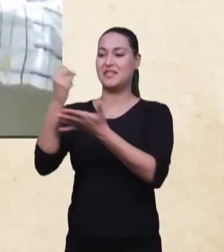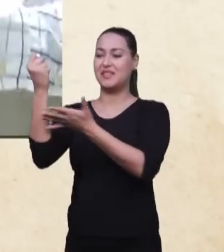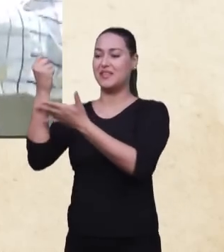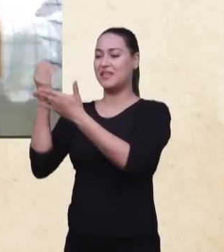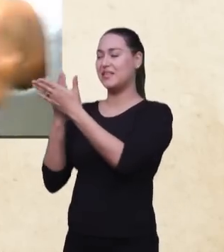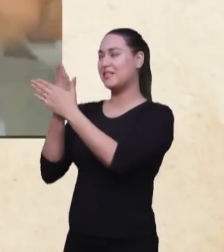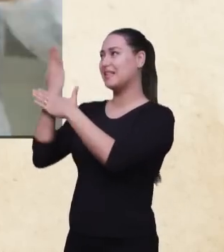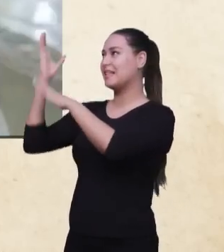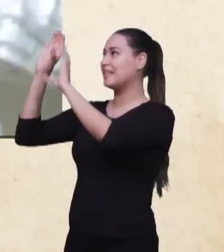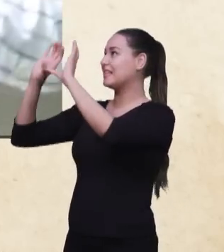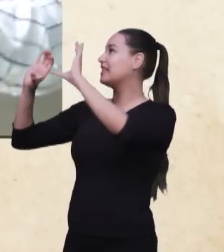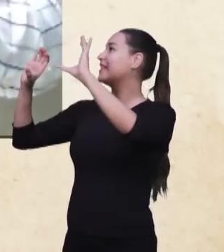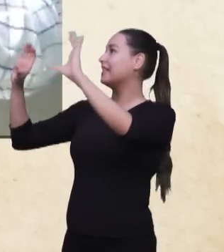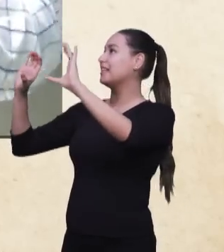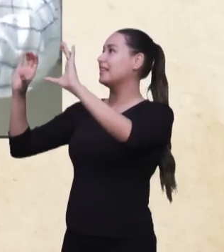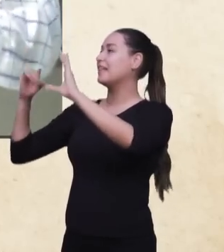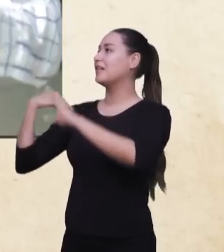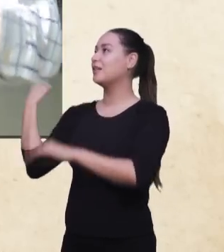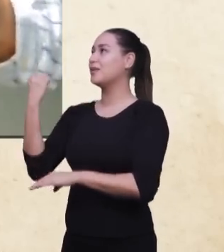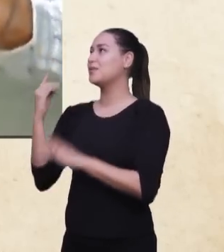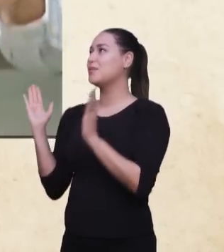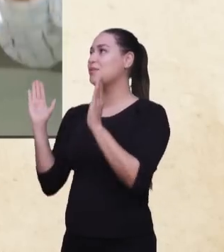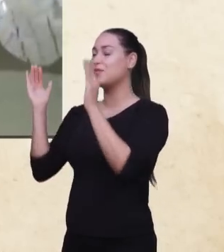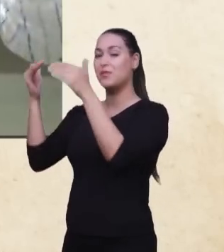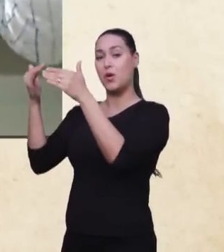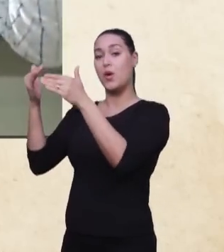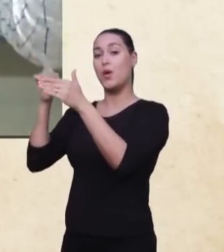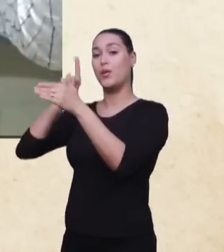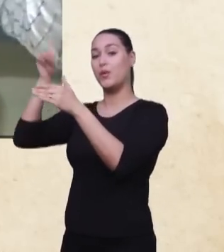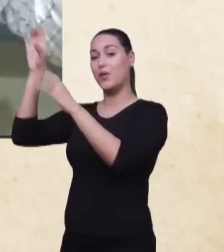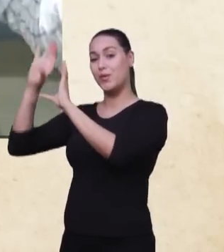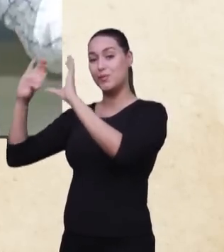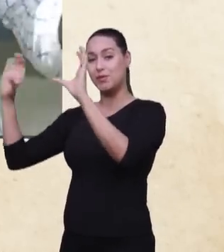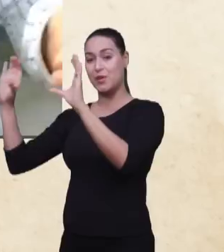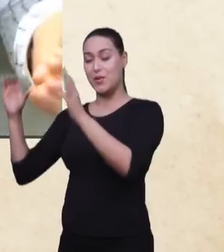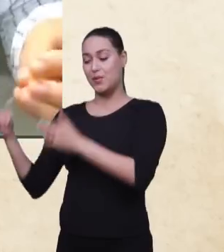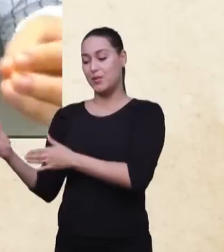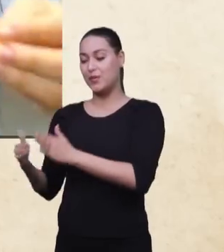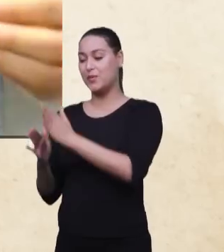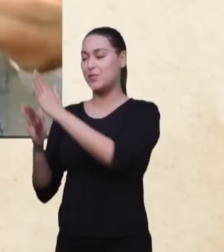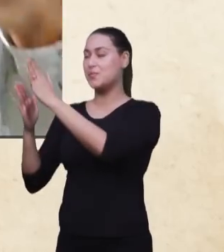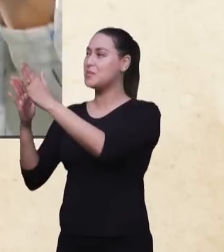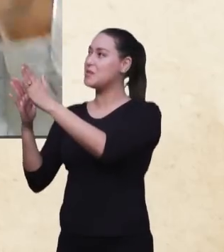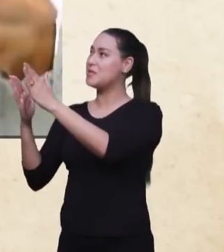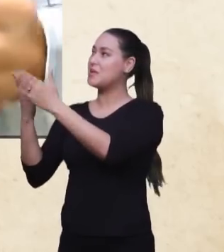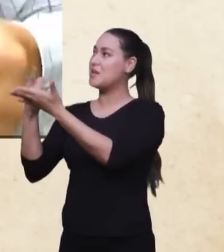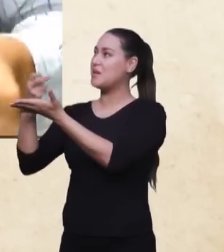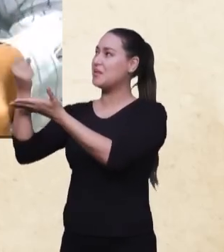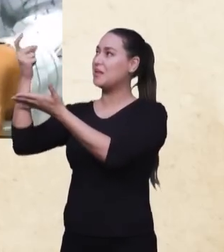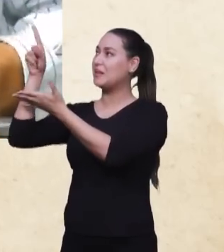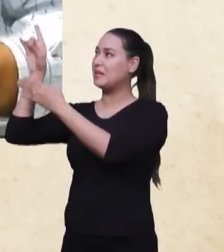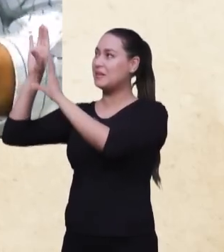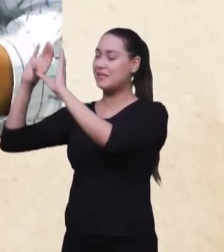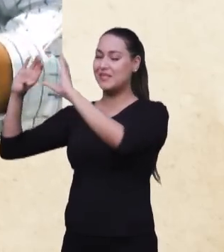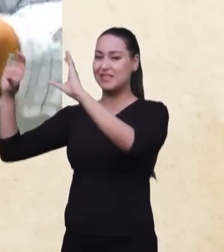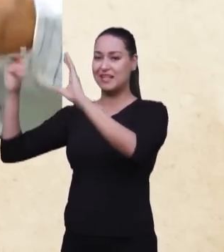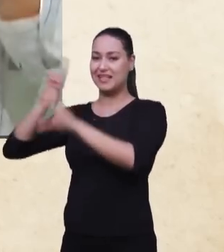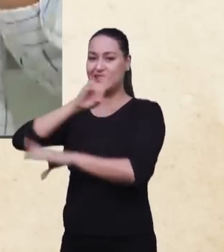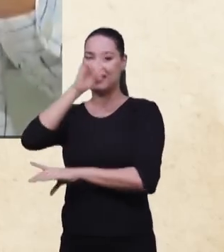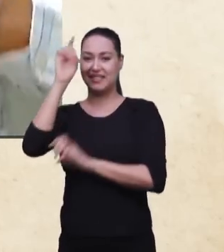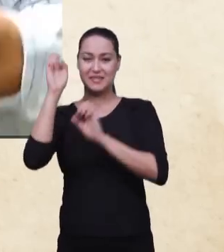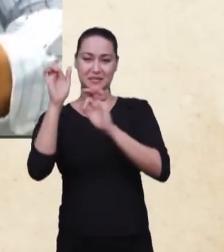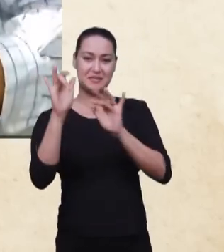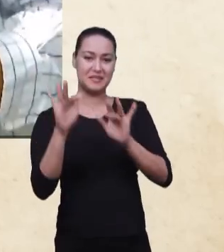eternidade. Que este é o nosso alvo. Essa fé tem nos conduzido para um bom caminho, o caminho que nos leva ao céu.